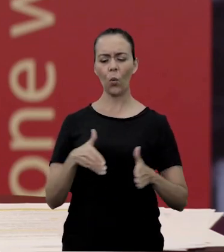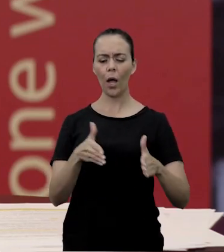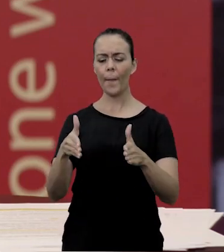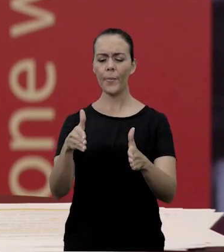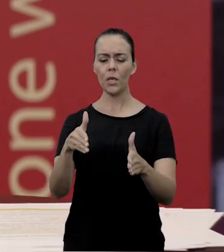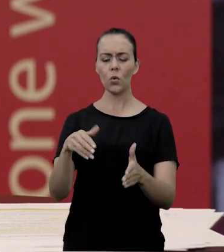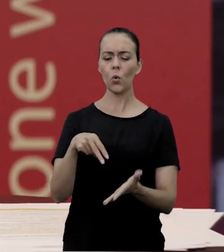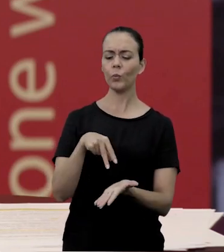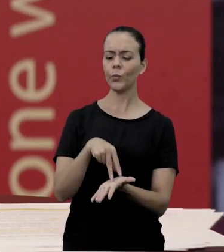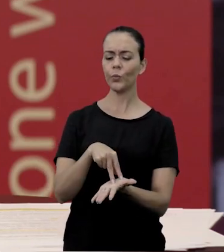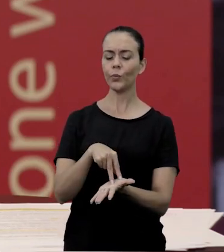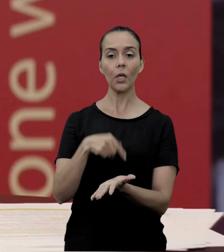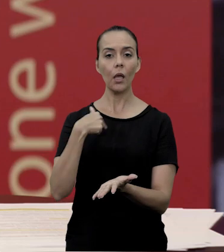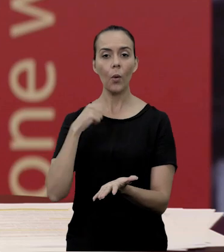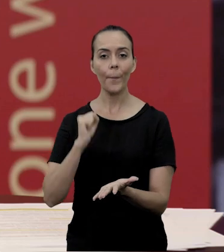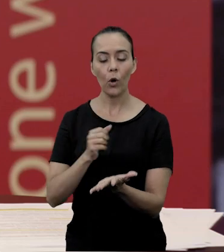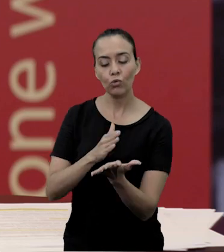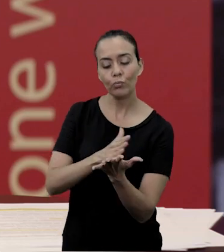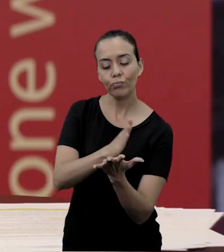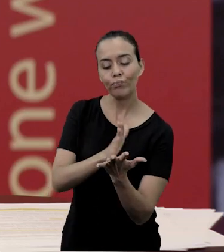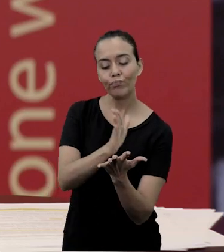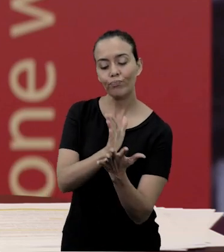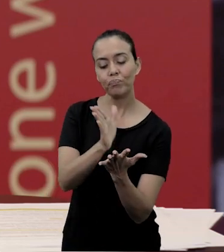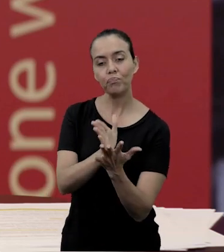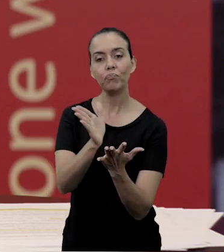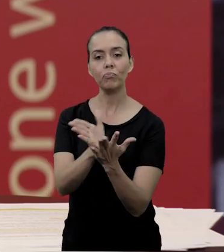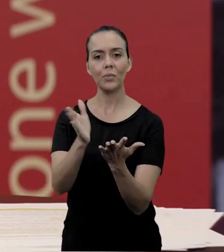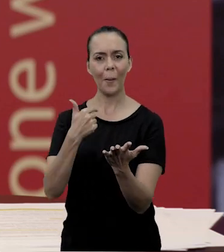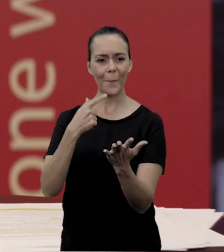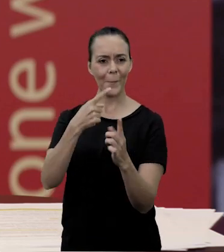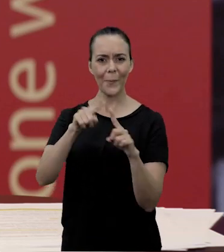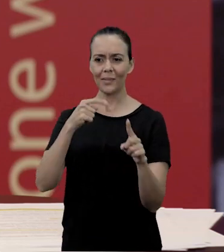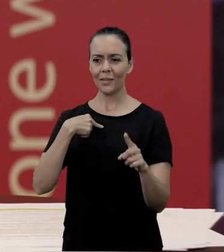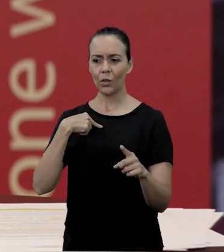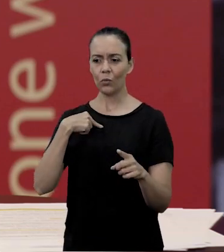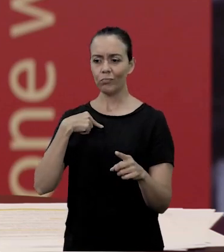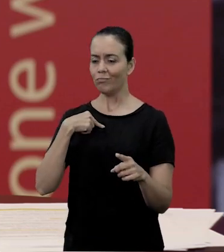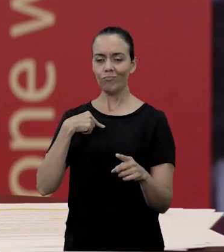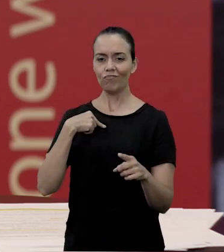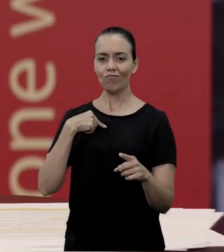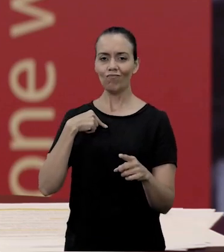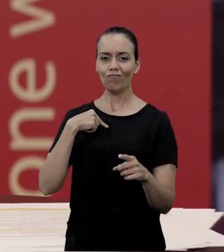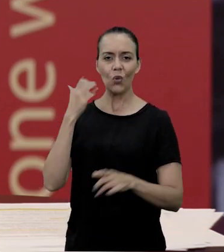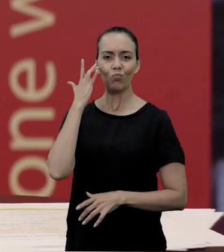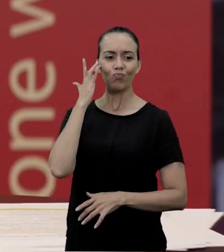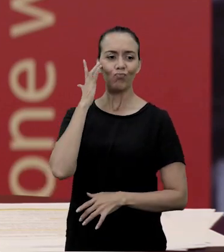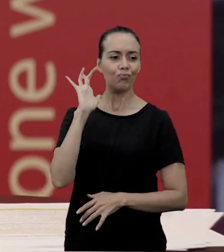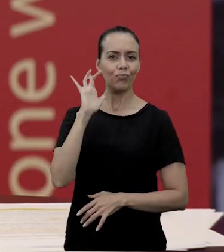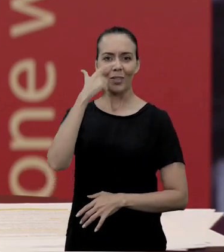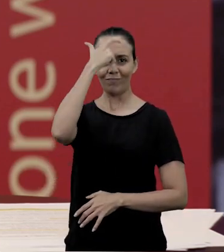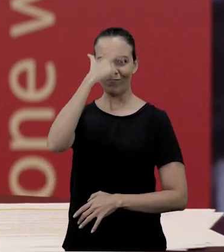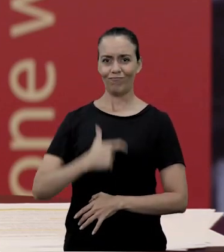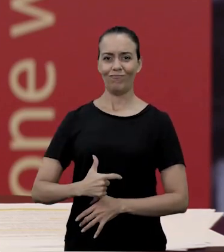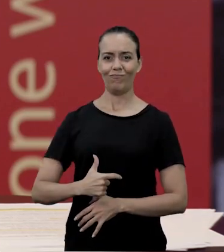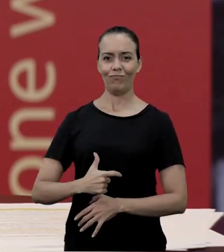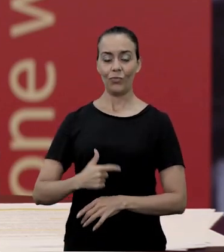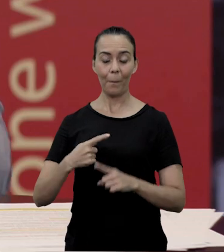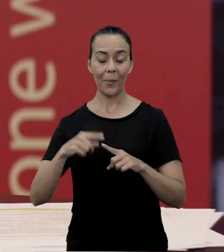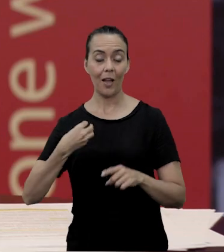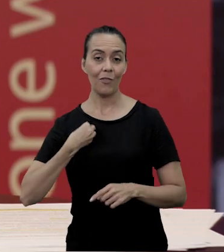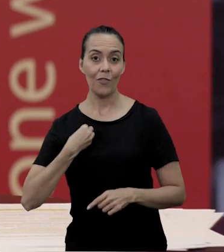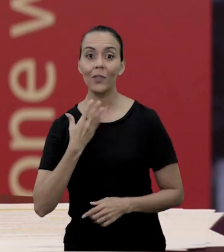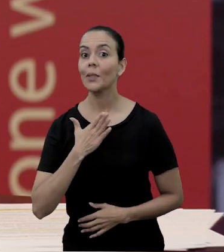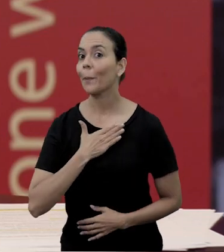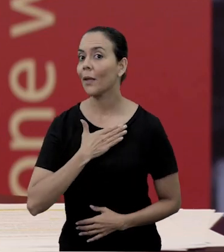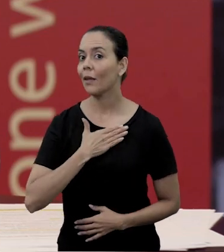que eu poderia ter sido, mas não sou. Tudo que eu poderia ter sido se a minha vida não